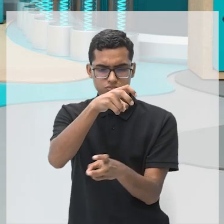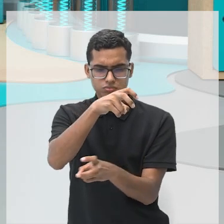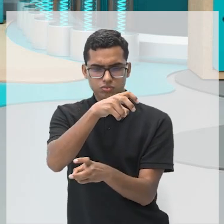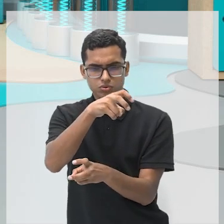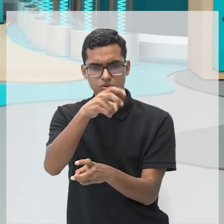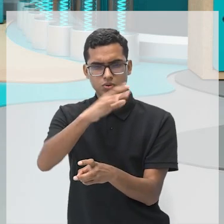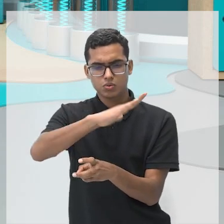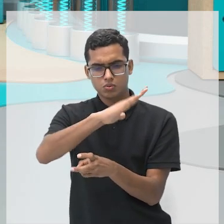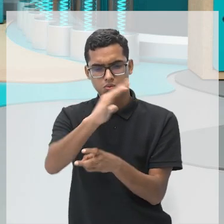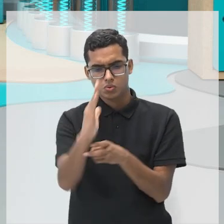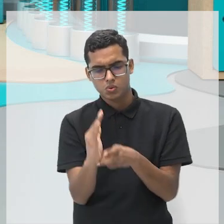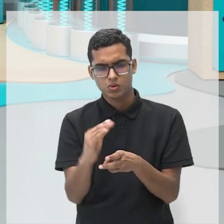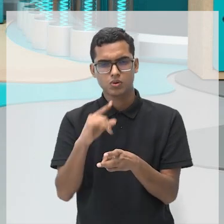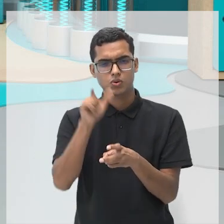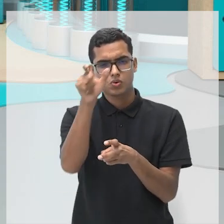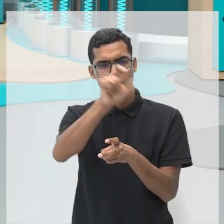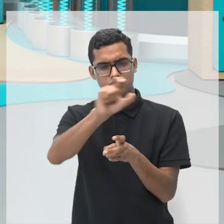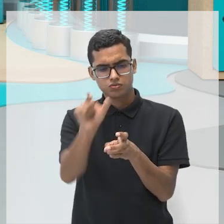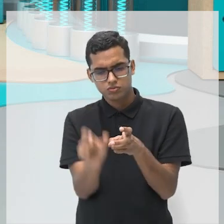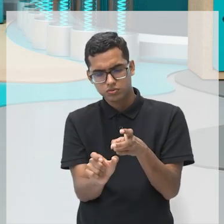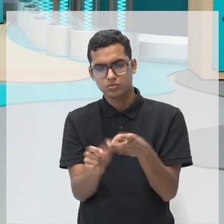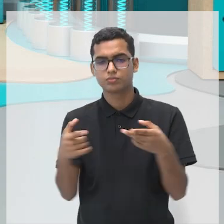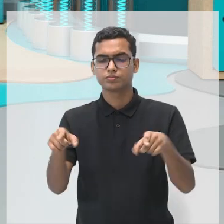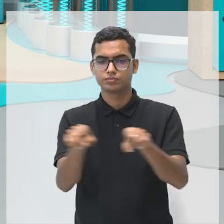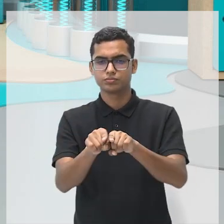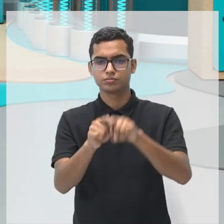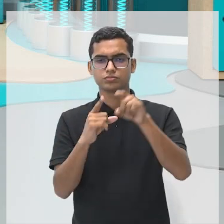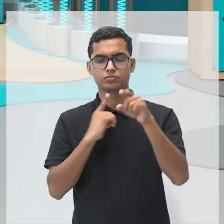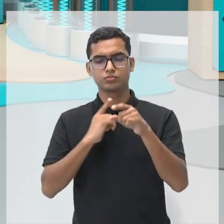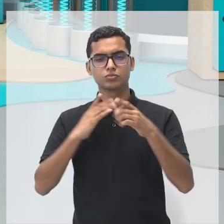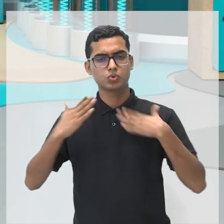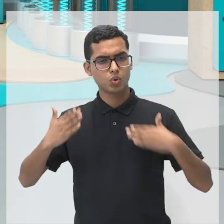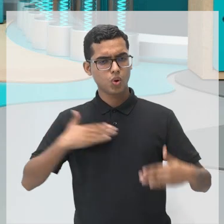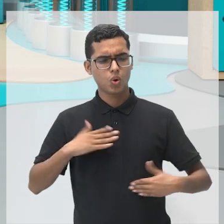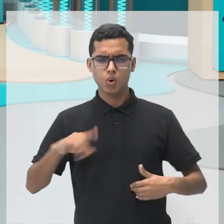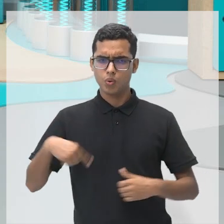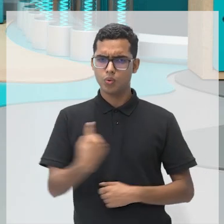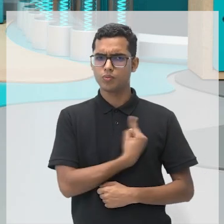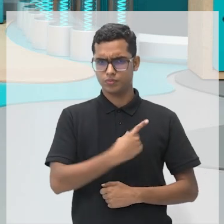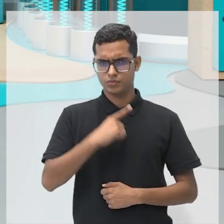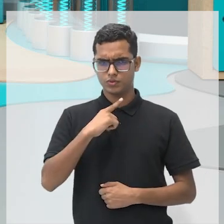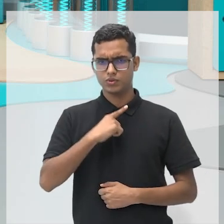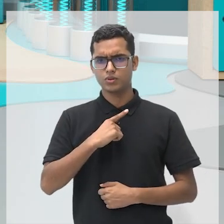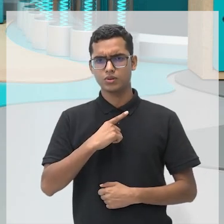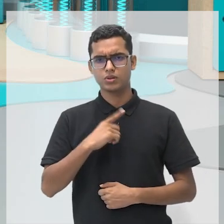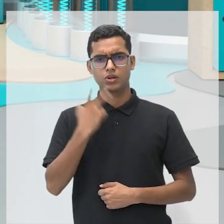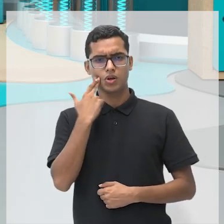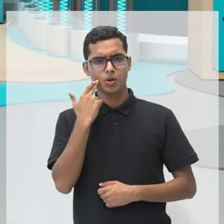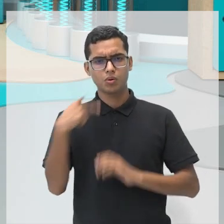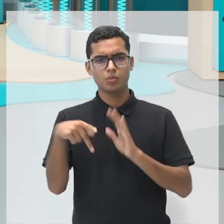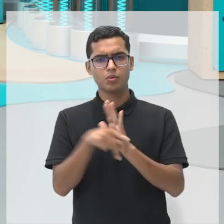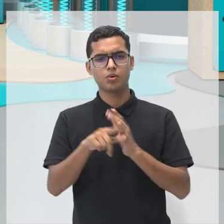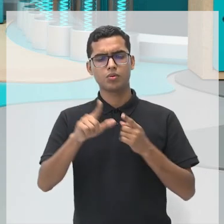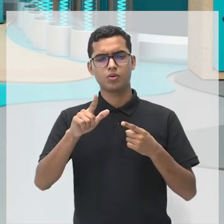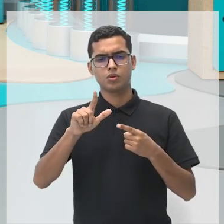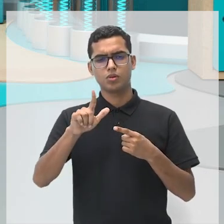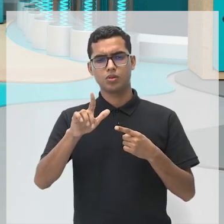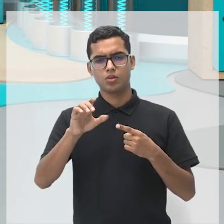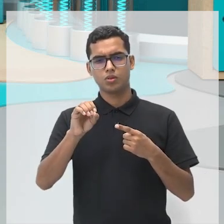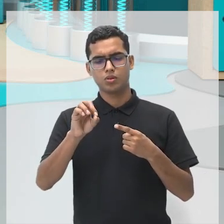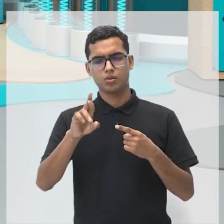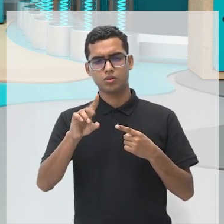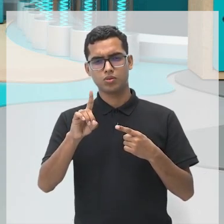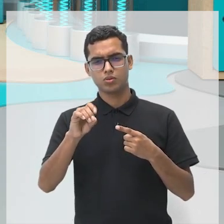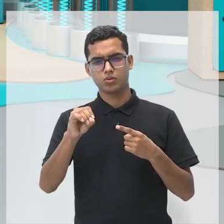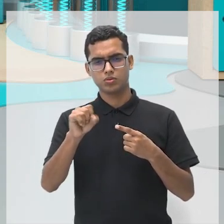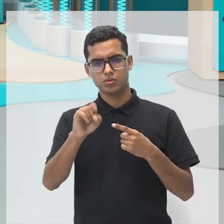ele possui essas curvaturas fisiológicas que são normais, como a lordose e a cifose. E tem esse